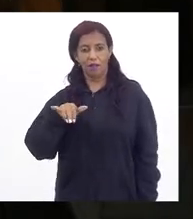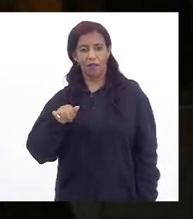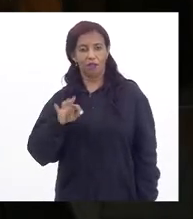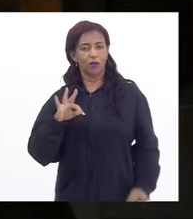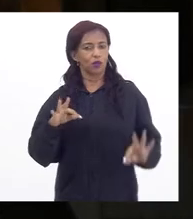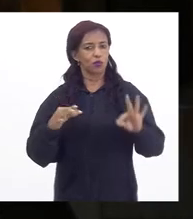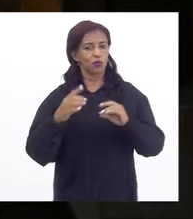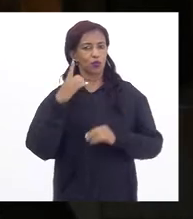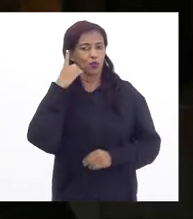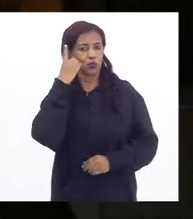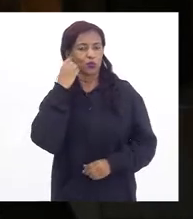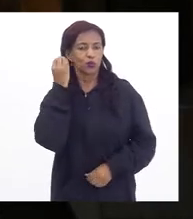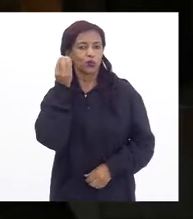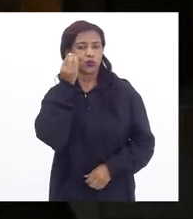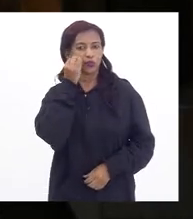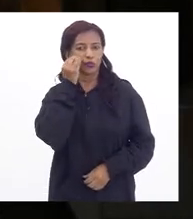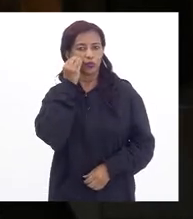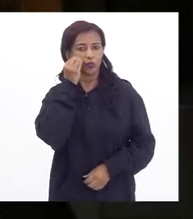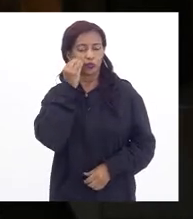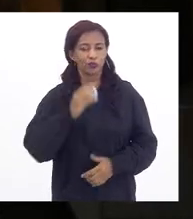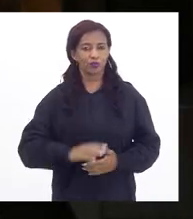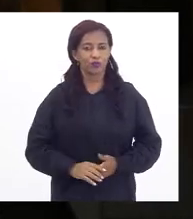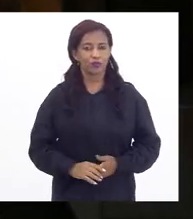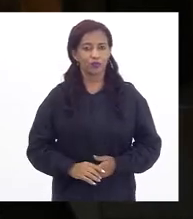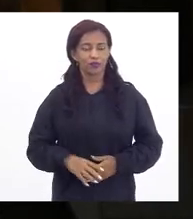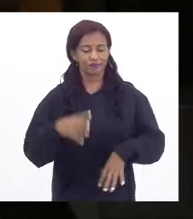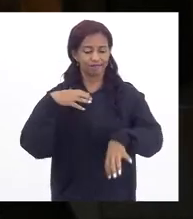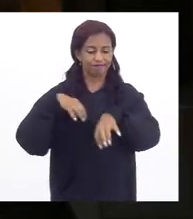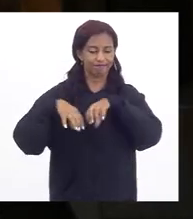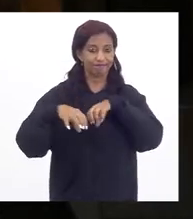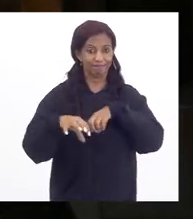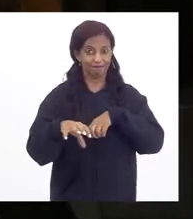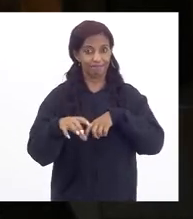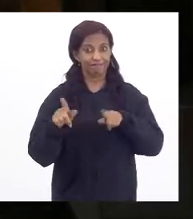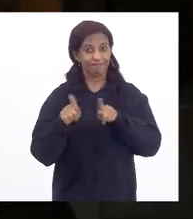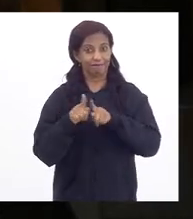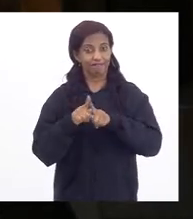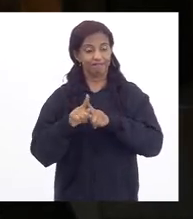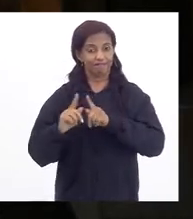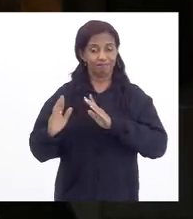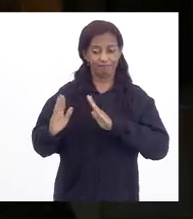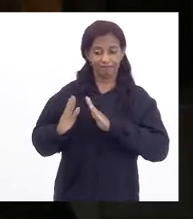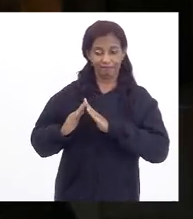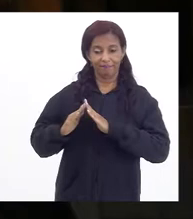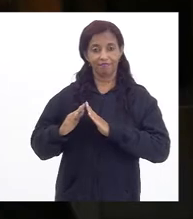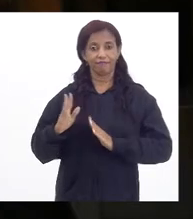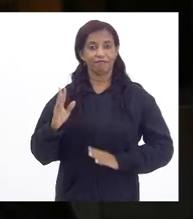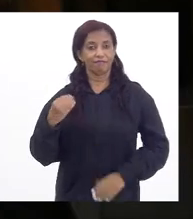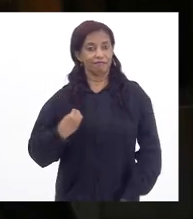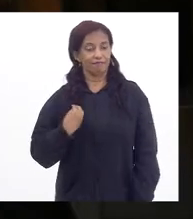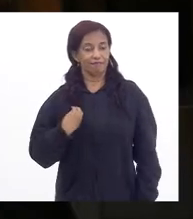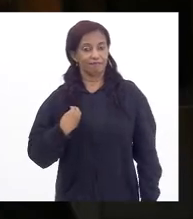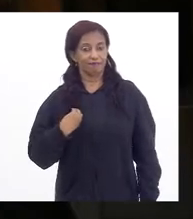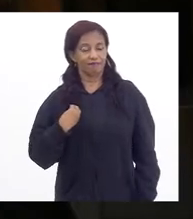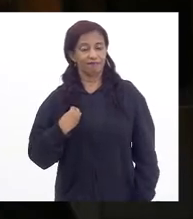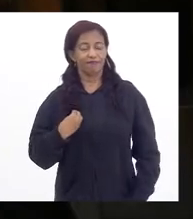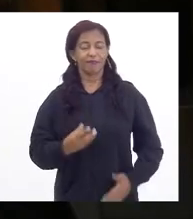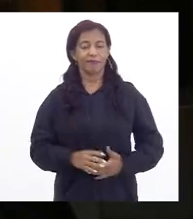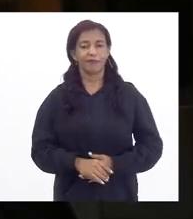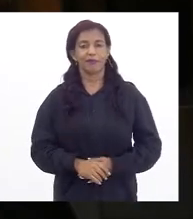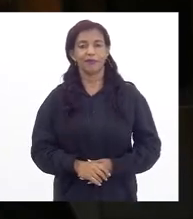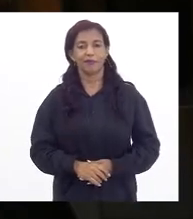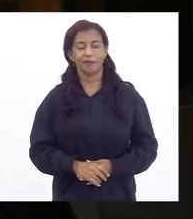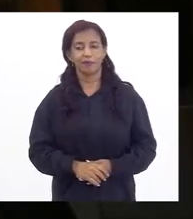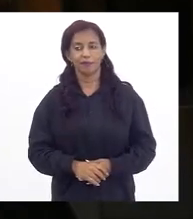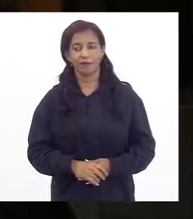senhores deputados que nos assistem de forma presencial e de forma